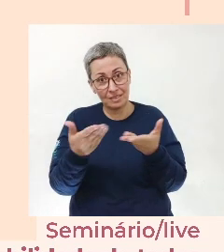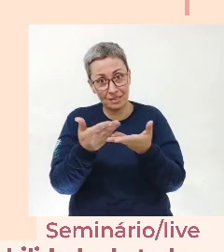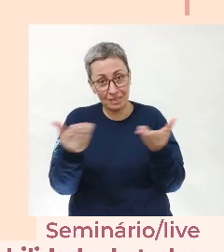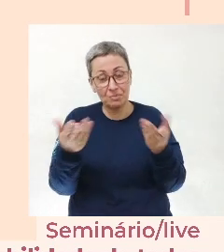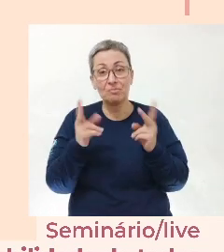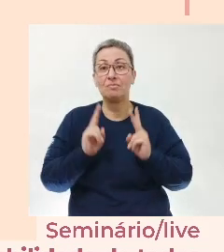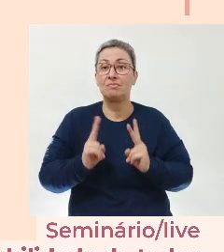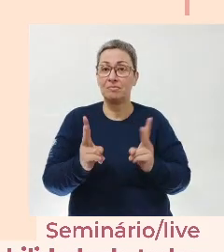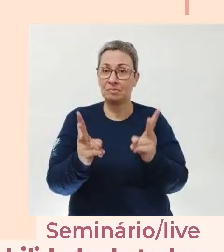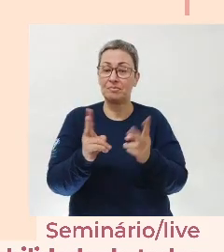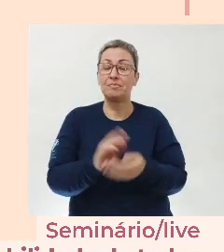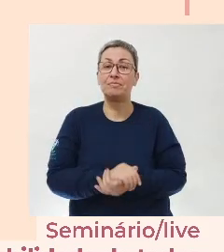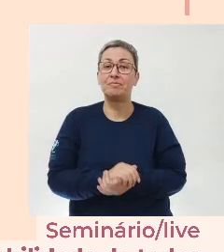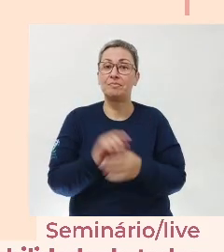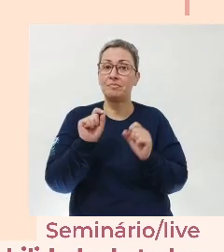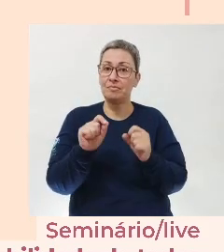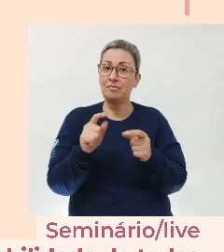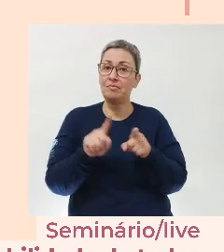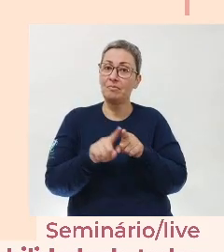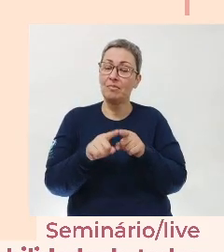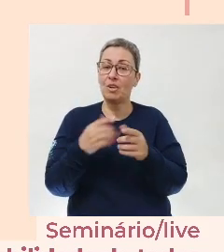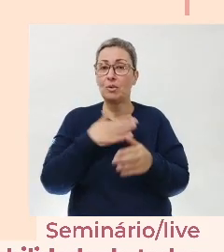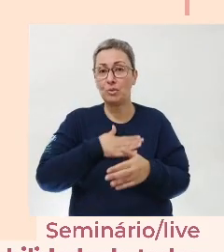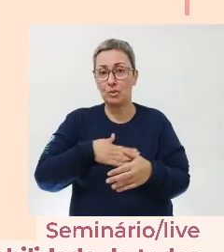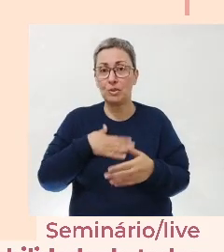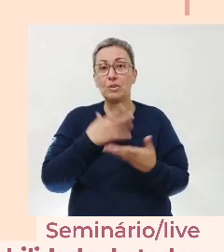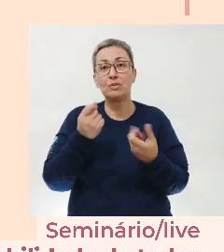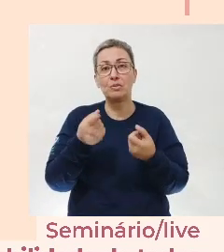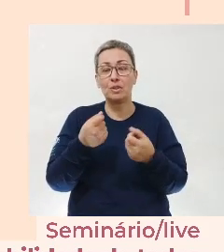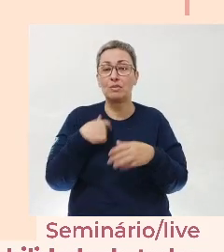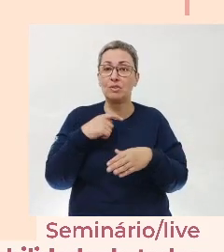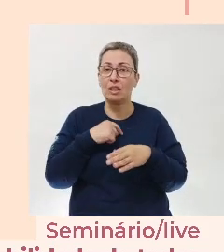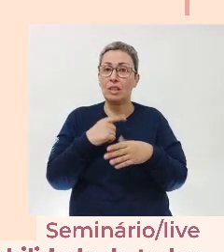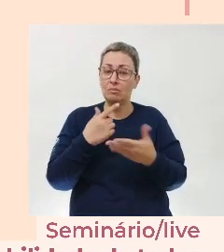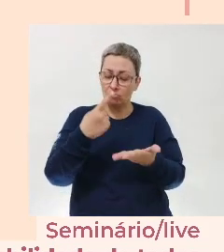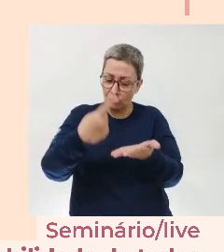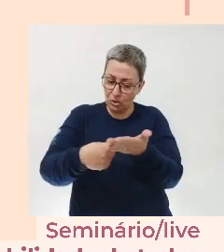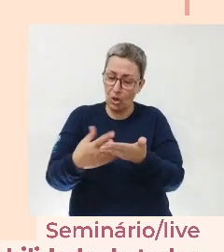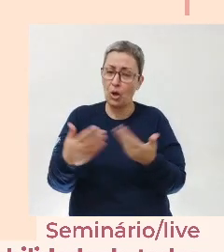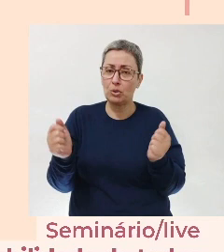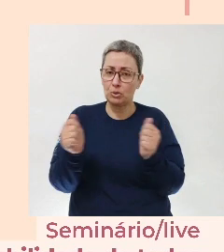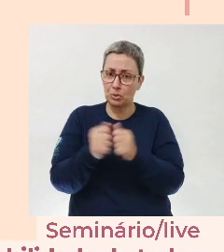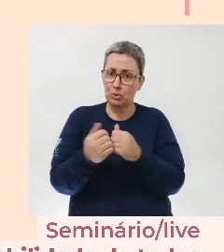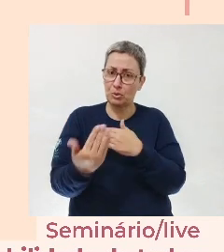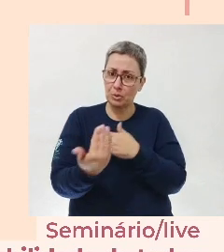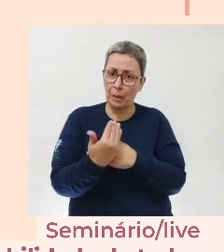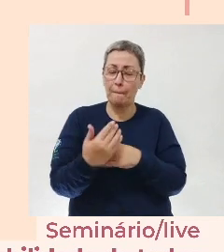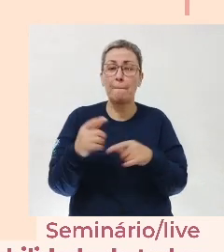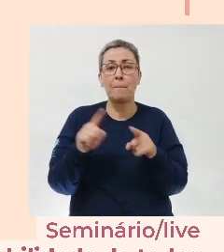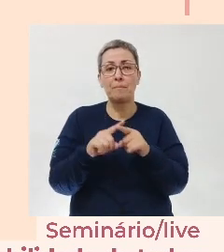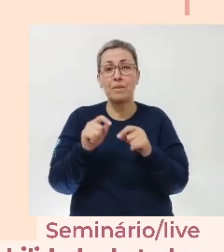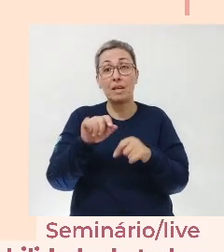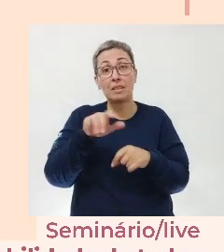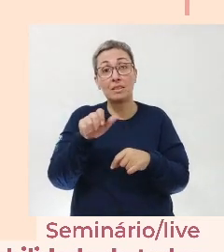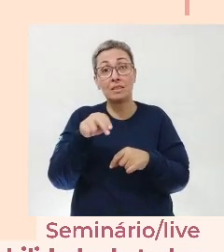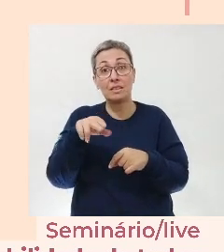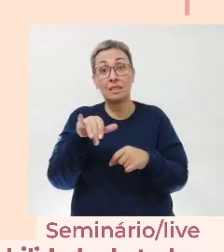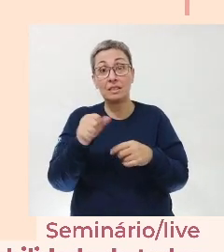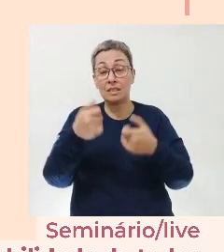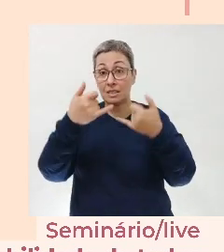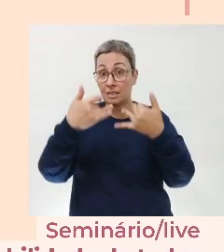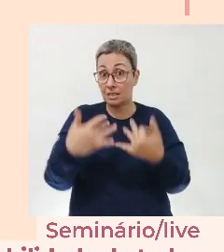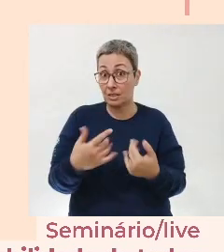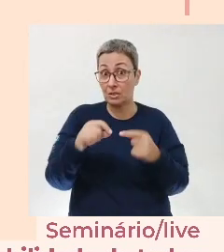podem esperar da gente. Nós estamos à disposição de vocês sempre, tá? Gostaria que vocês contassem com a